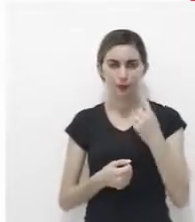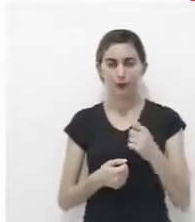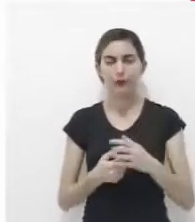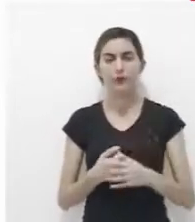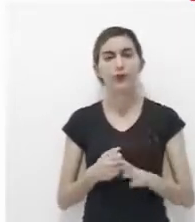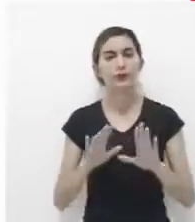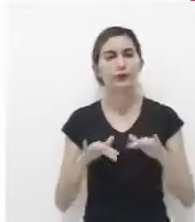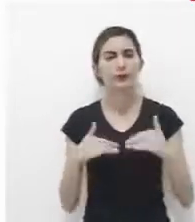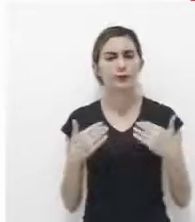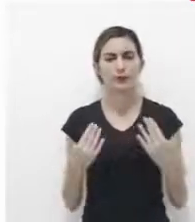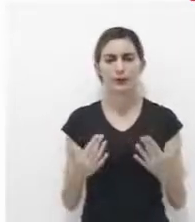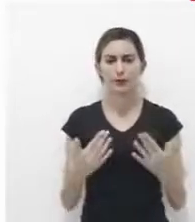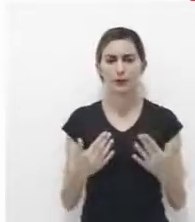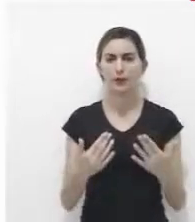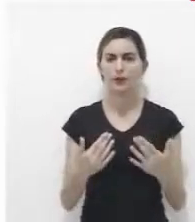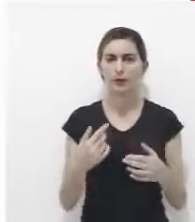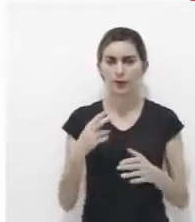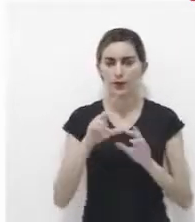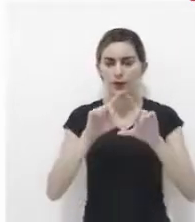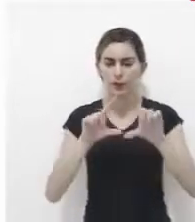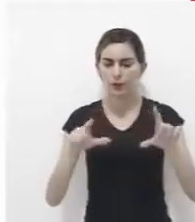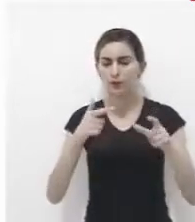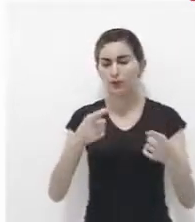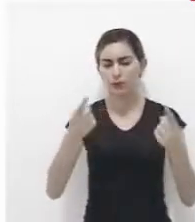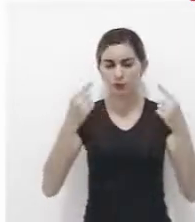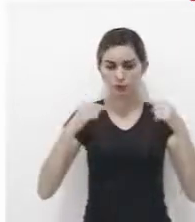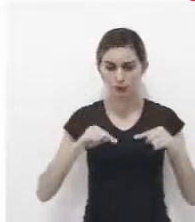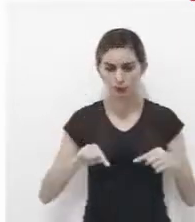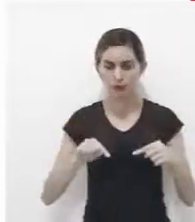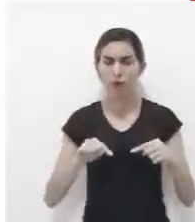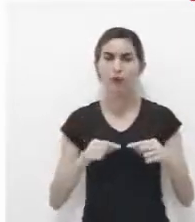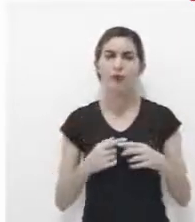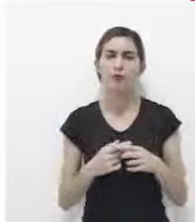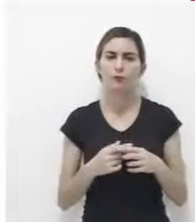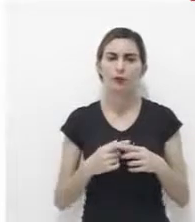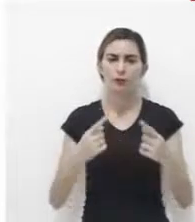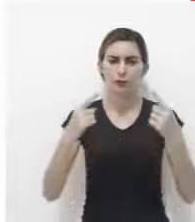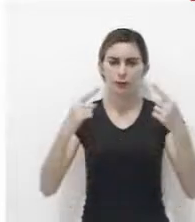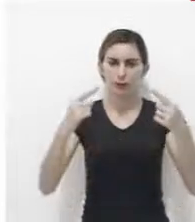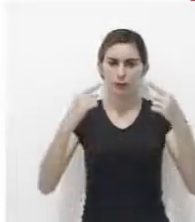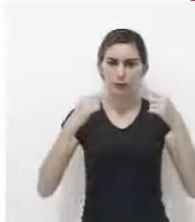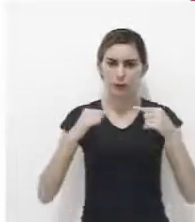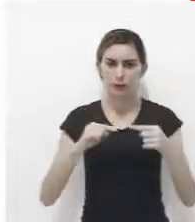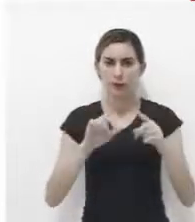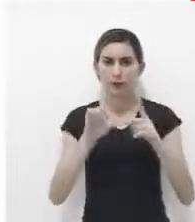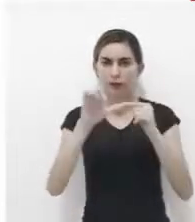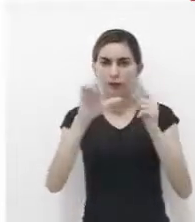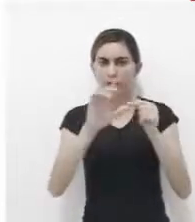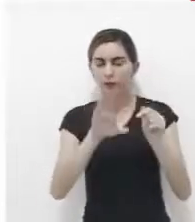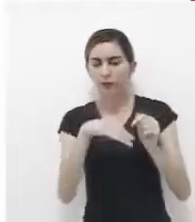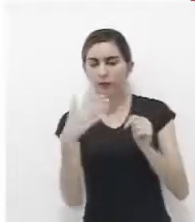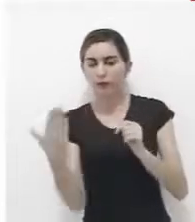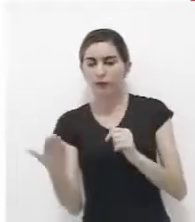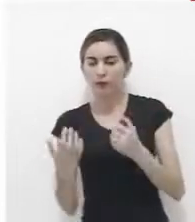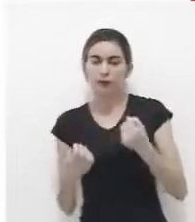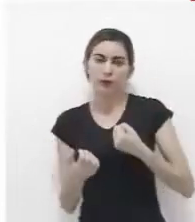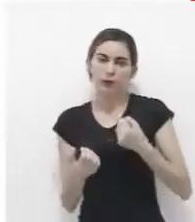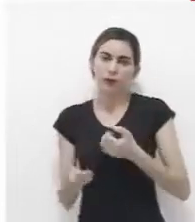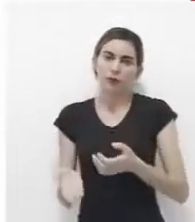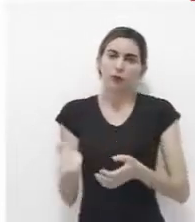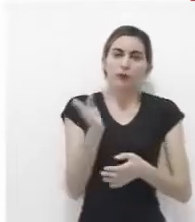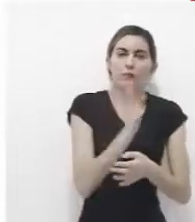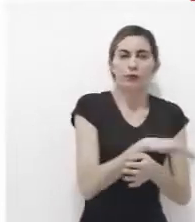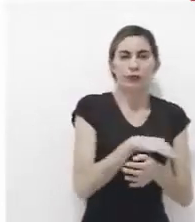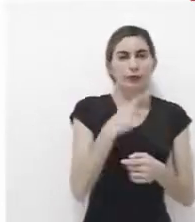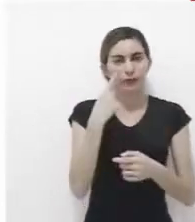nessa. Olha lá. Então, repetindo ela aqui, vamos passar letras para um lado e números para o